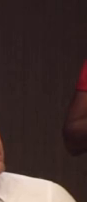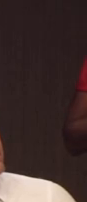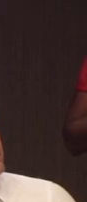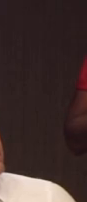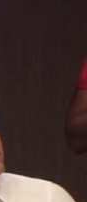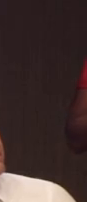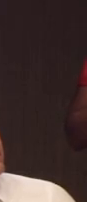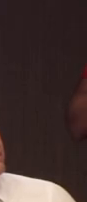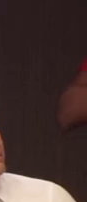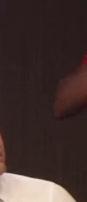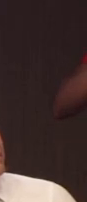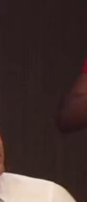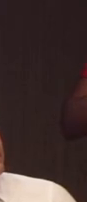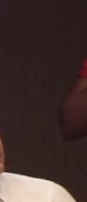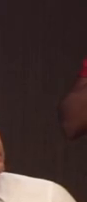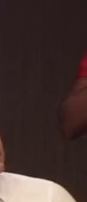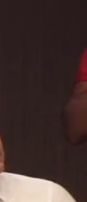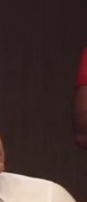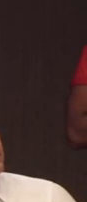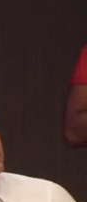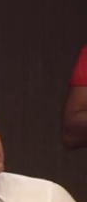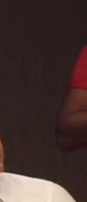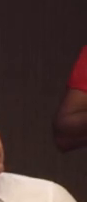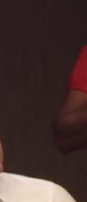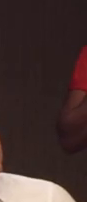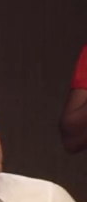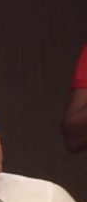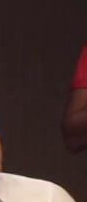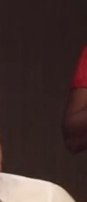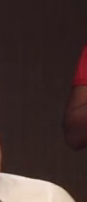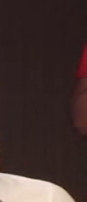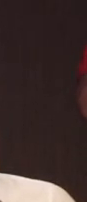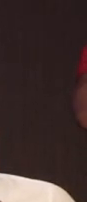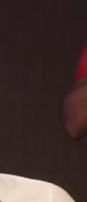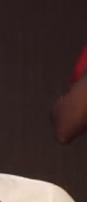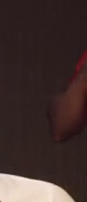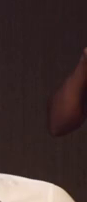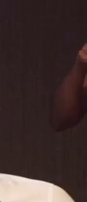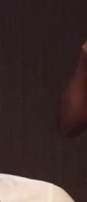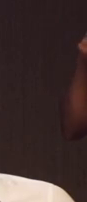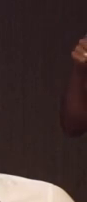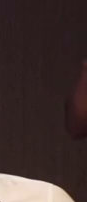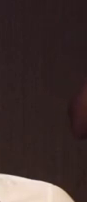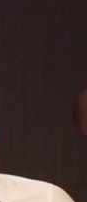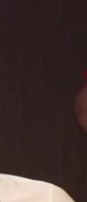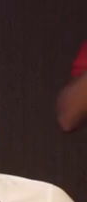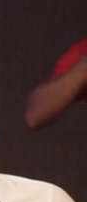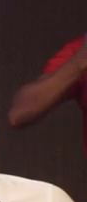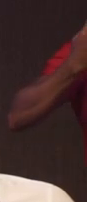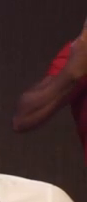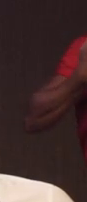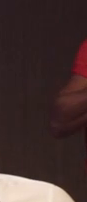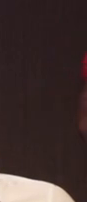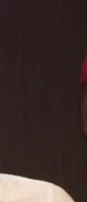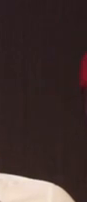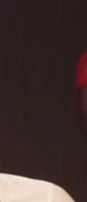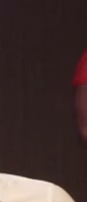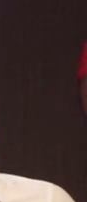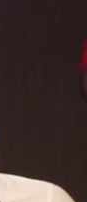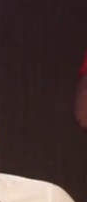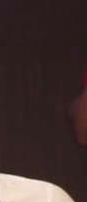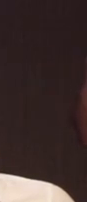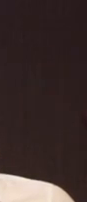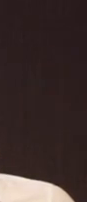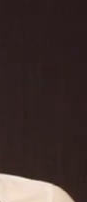falou, que nós enfrentamos. Né? Enfrentamos duramente esse massacre, essa tentativa de extermínio da gente. Eu sou